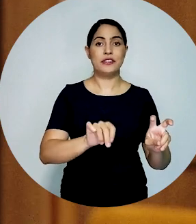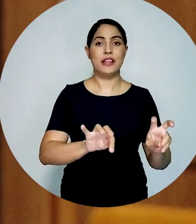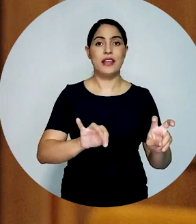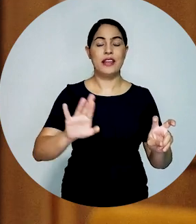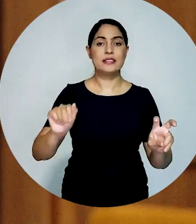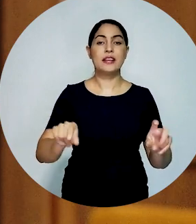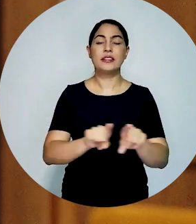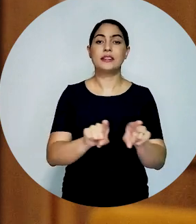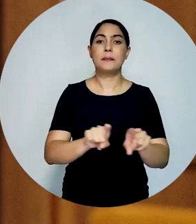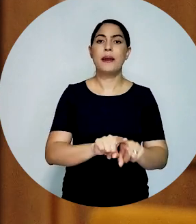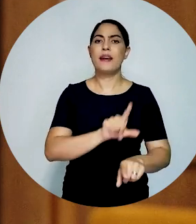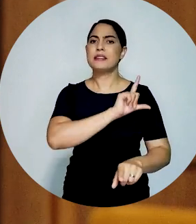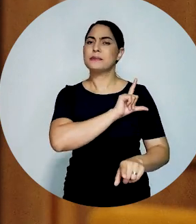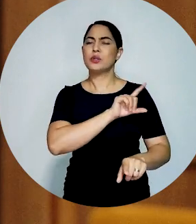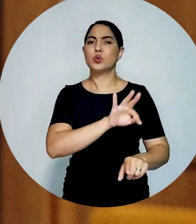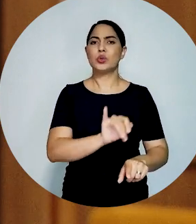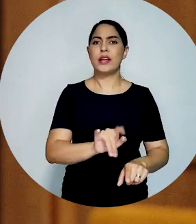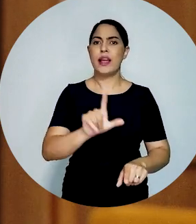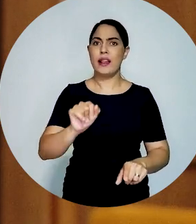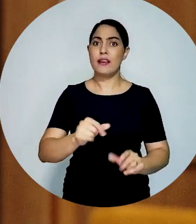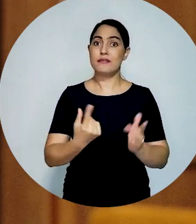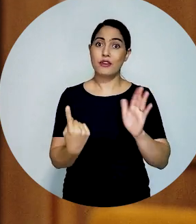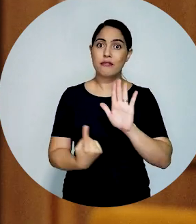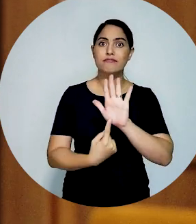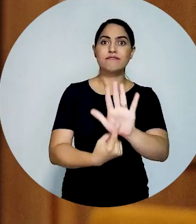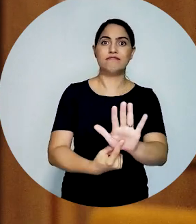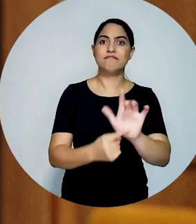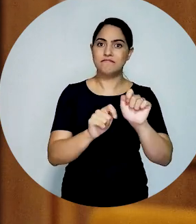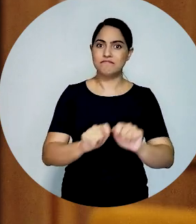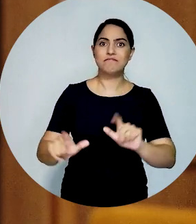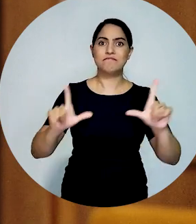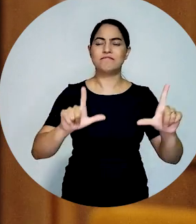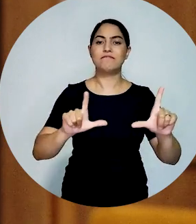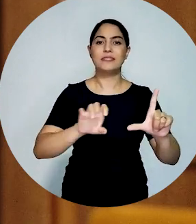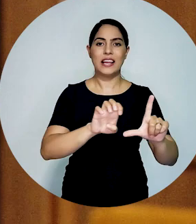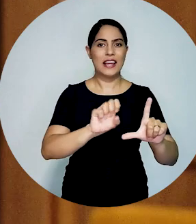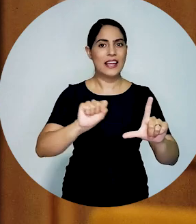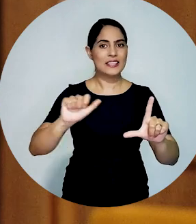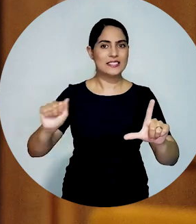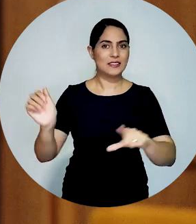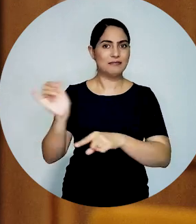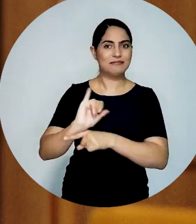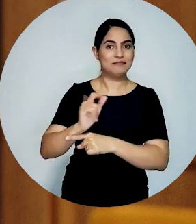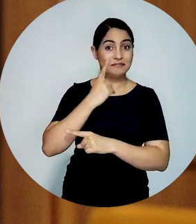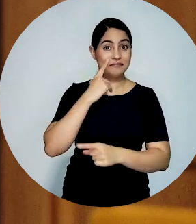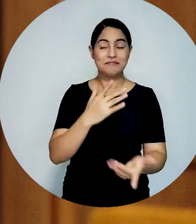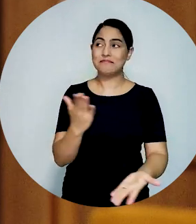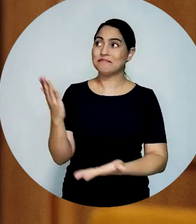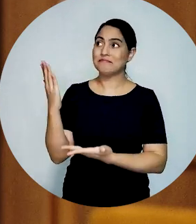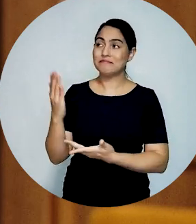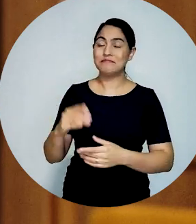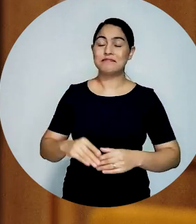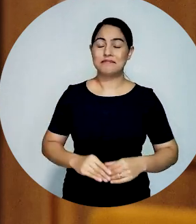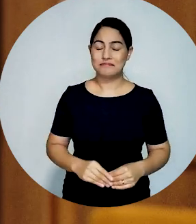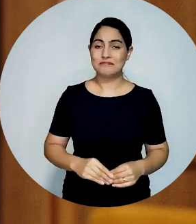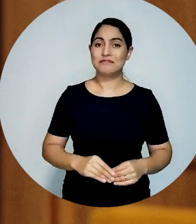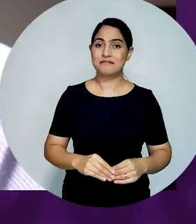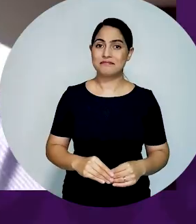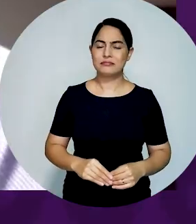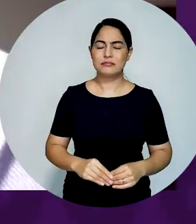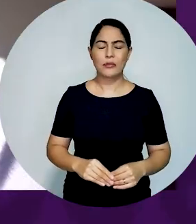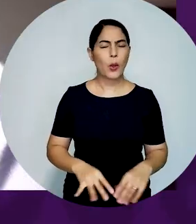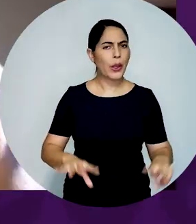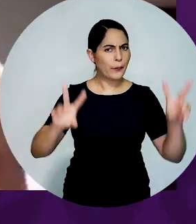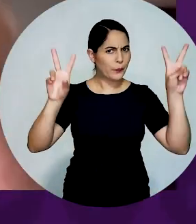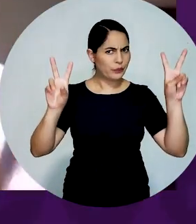evidência e estabilização da antecipação de tutela também foi tema de destaque da Escola Superior de Advocacia Nacional. Confira.